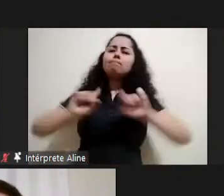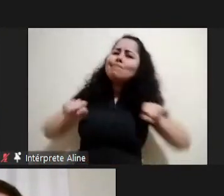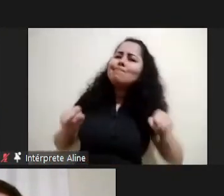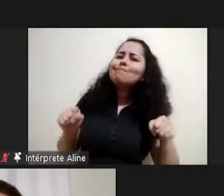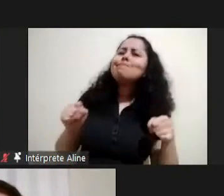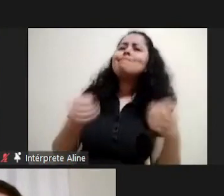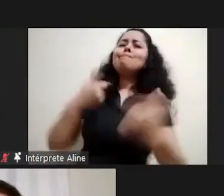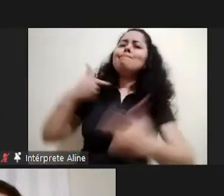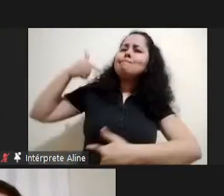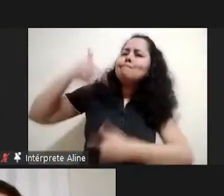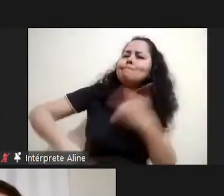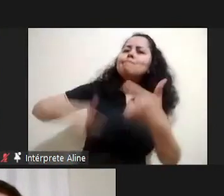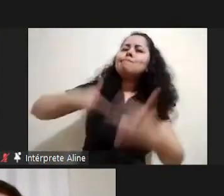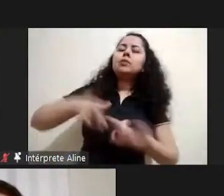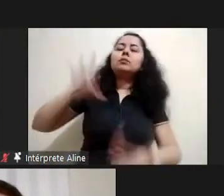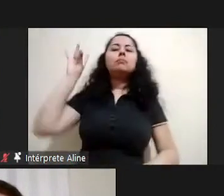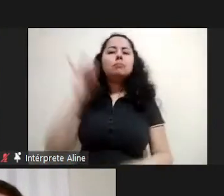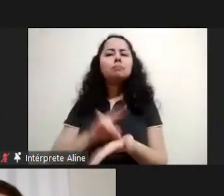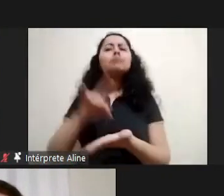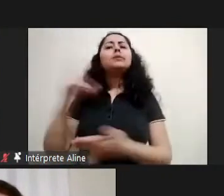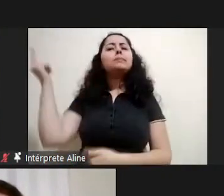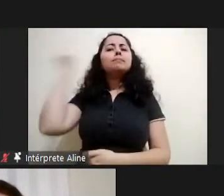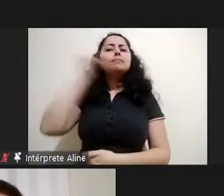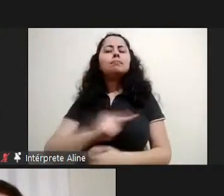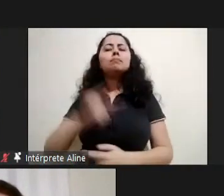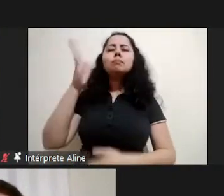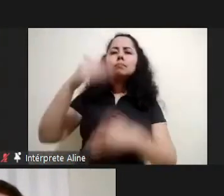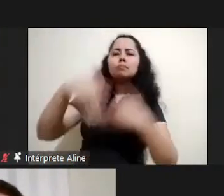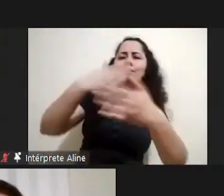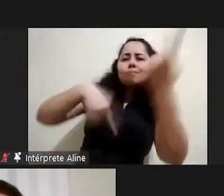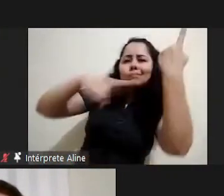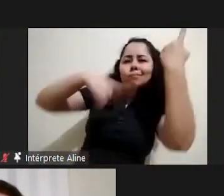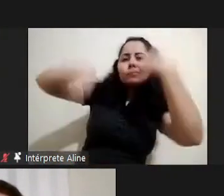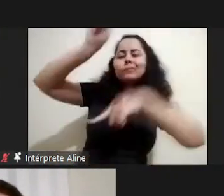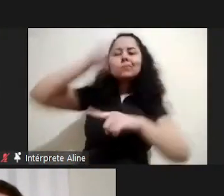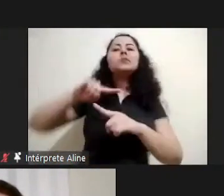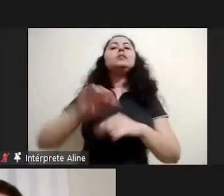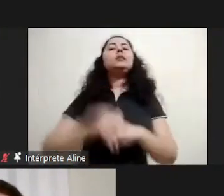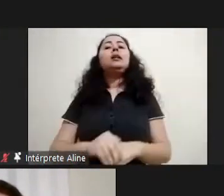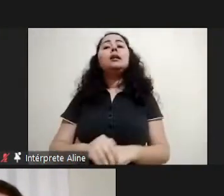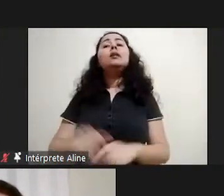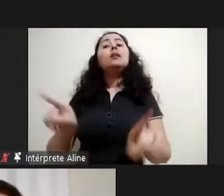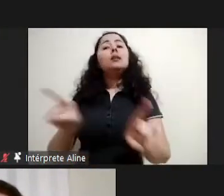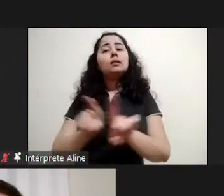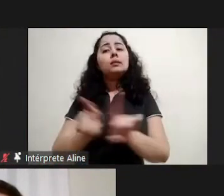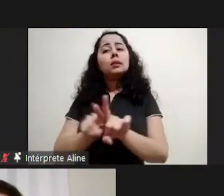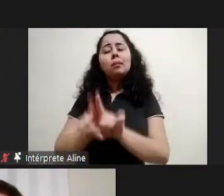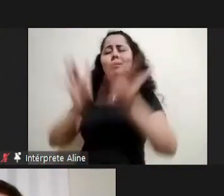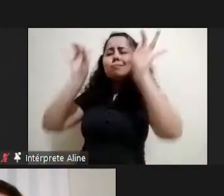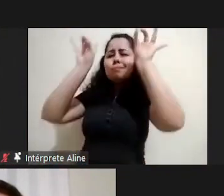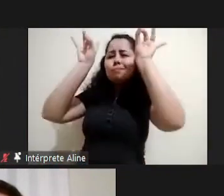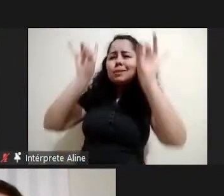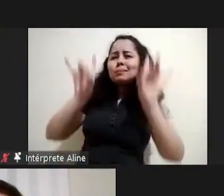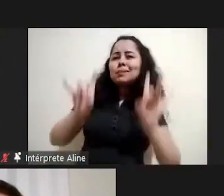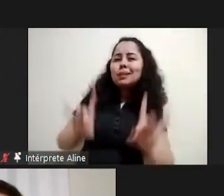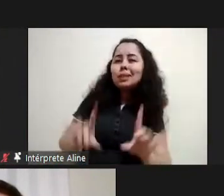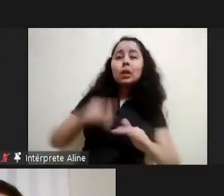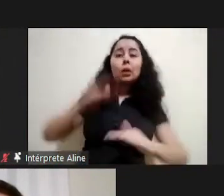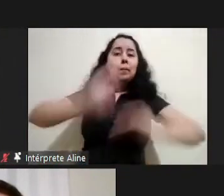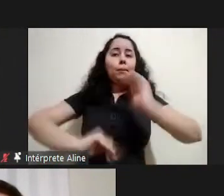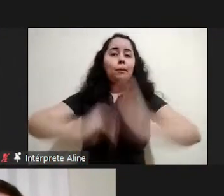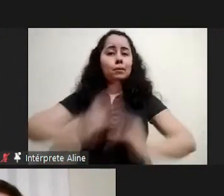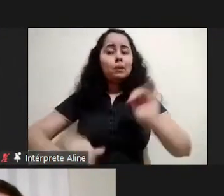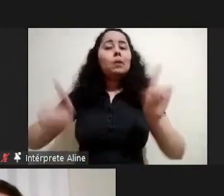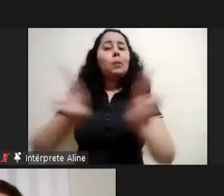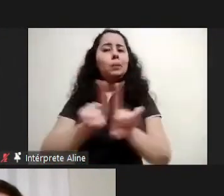impulsiona e nos faz avançar. Seu mérito acadêmico é imenso, assim como seu mérito pessoal, que está instalado